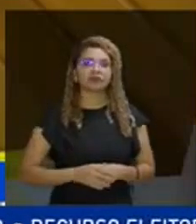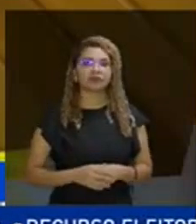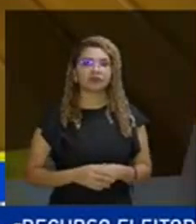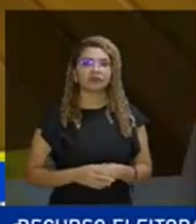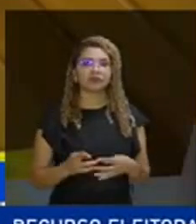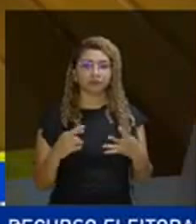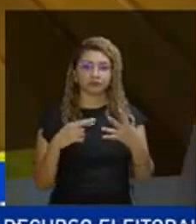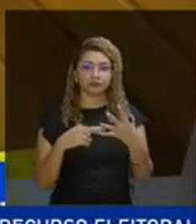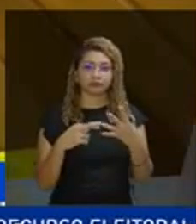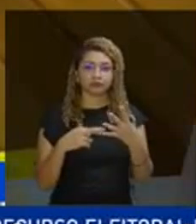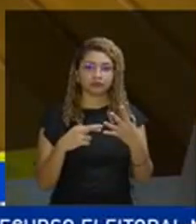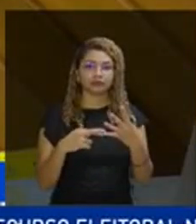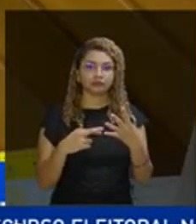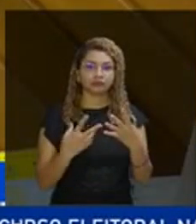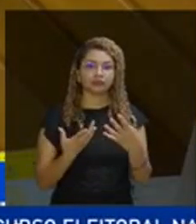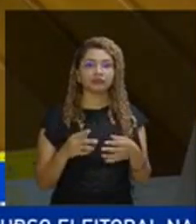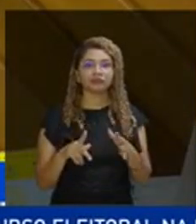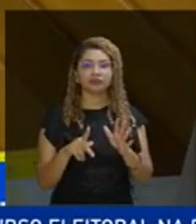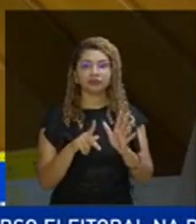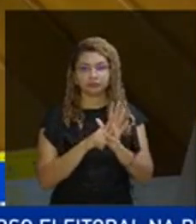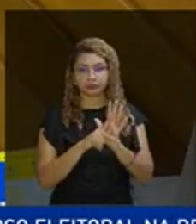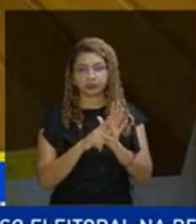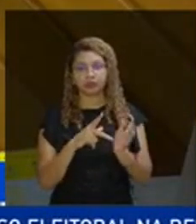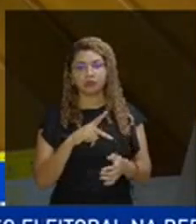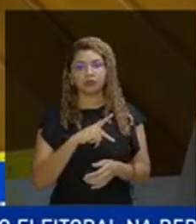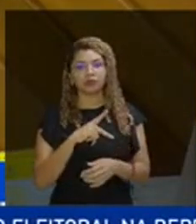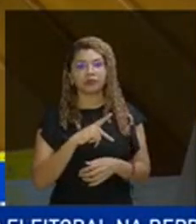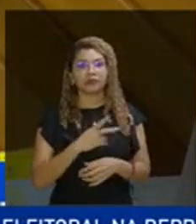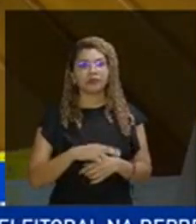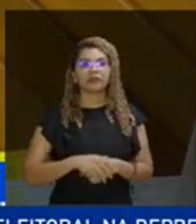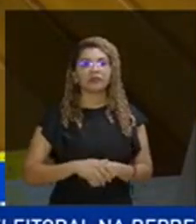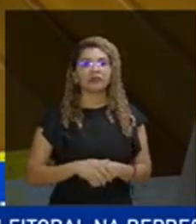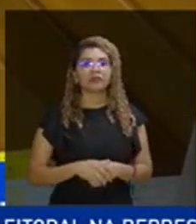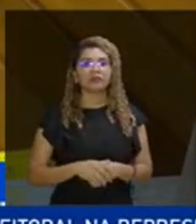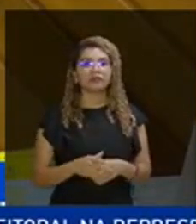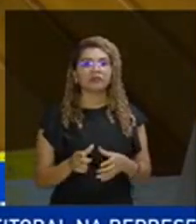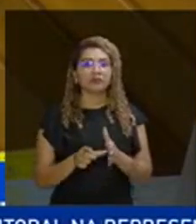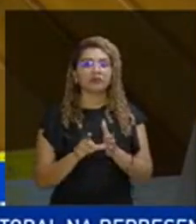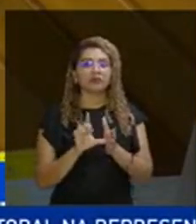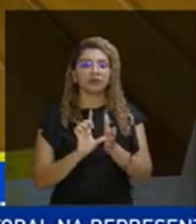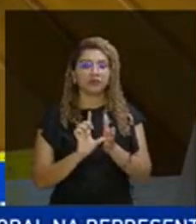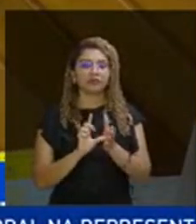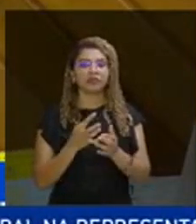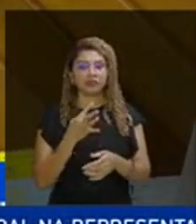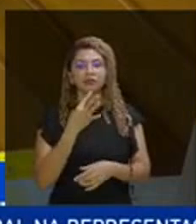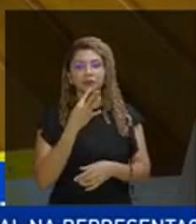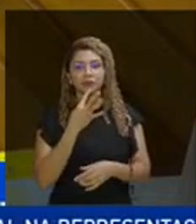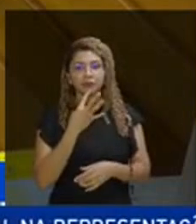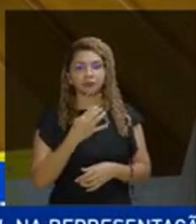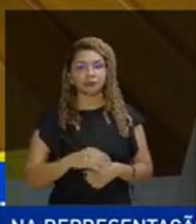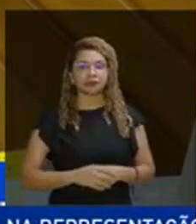O recurso é próprio, tem na juíza Paola Santos. Mais pressuposto de admissibilidade dele conheço.